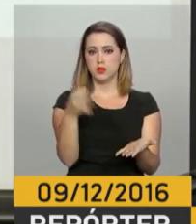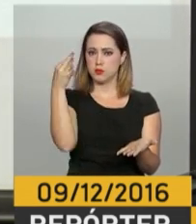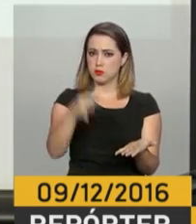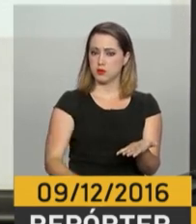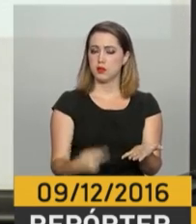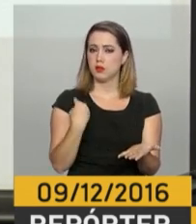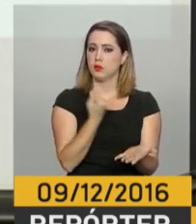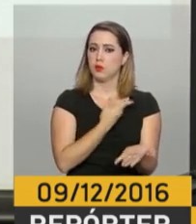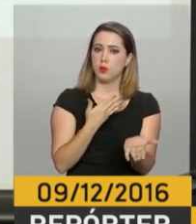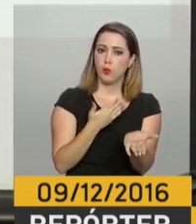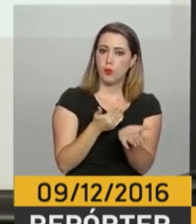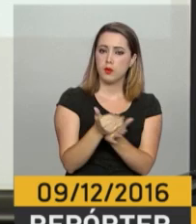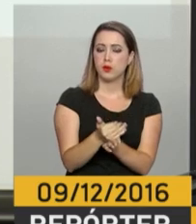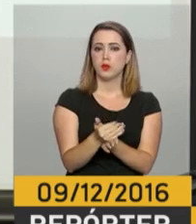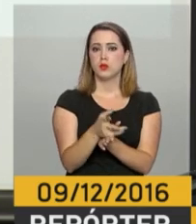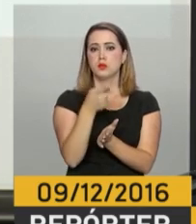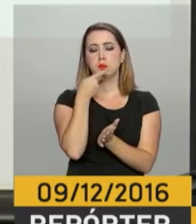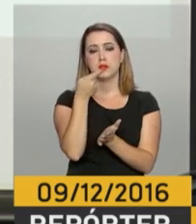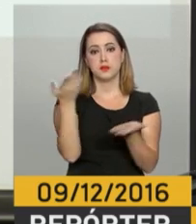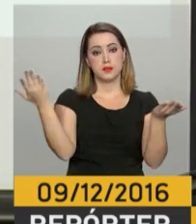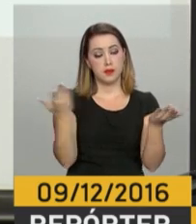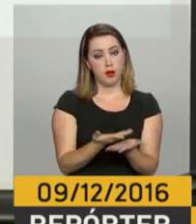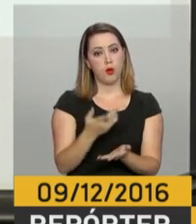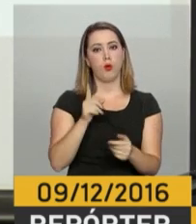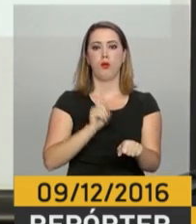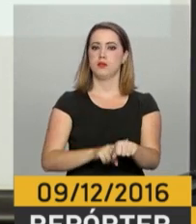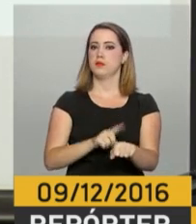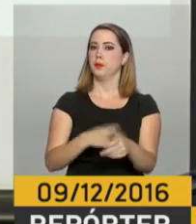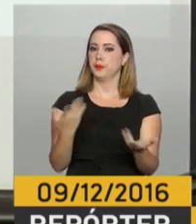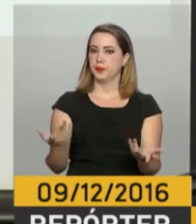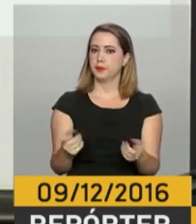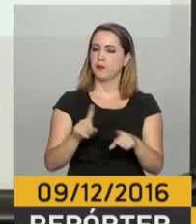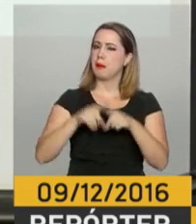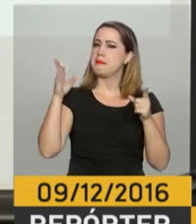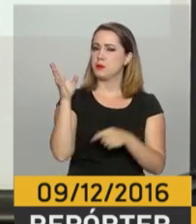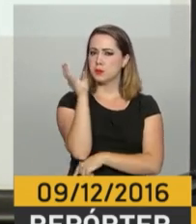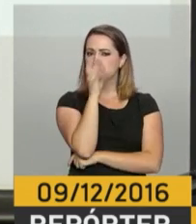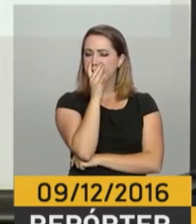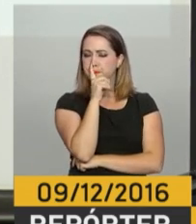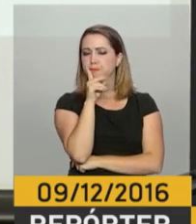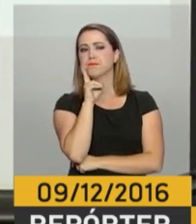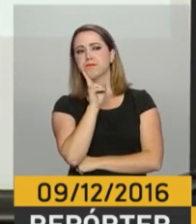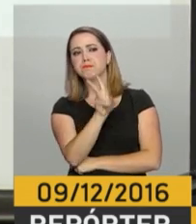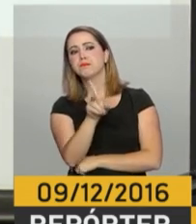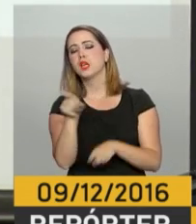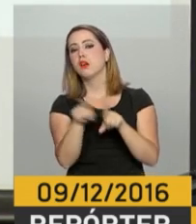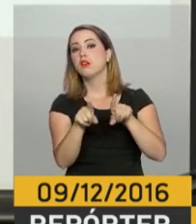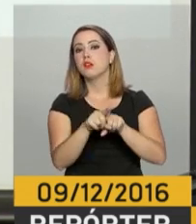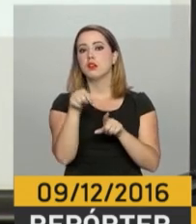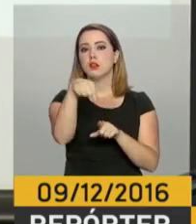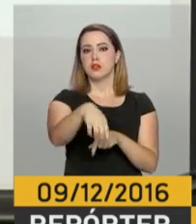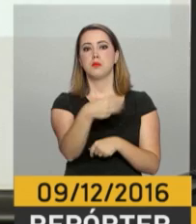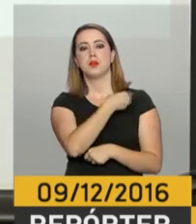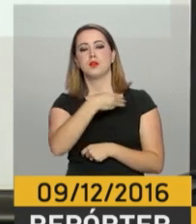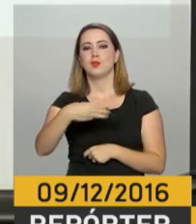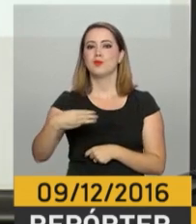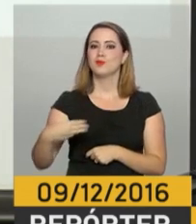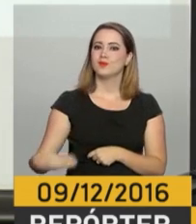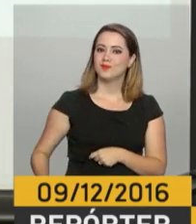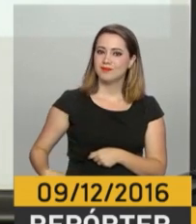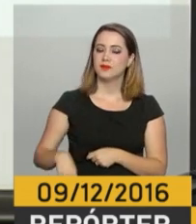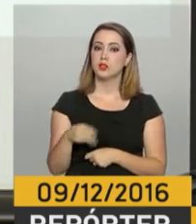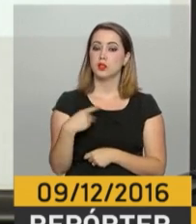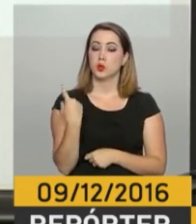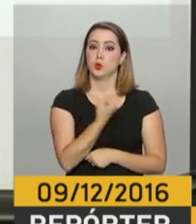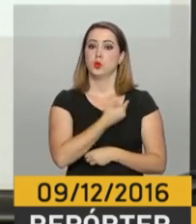que eu começo a fazer neste momento. Mas é interessante notar também que no nosso Ministério há